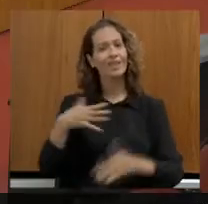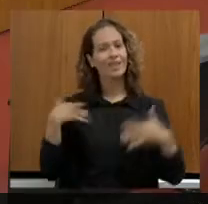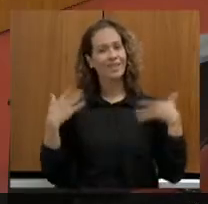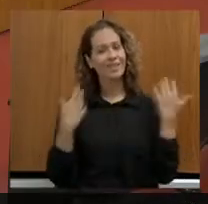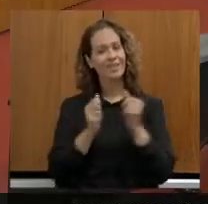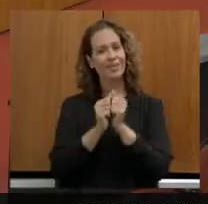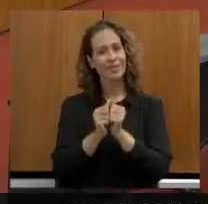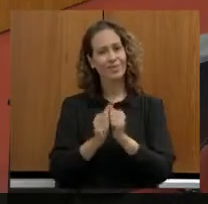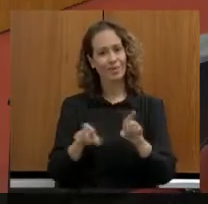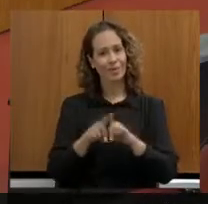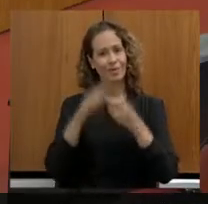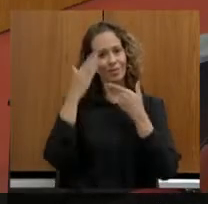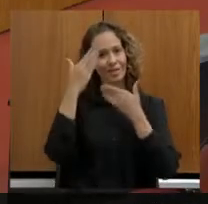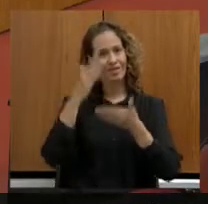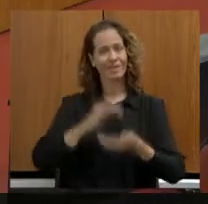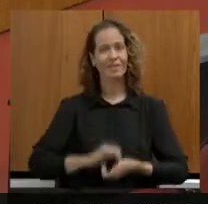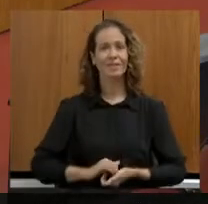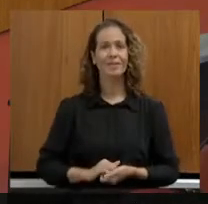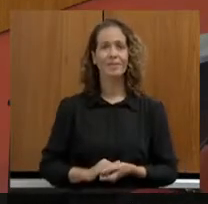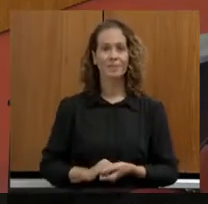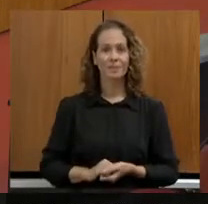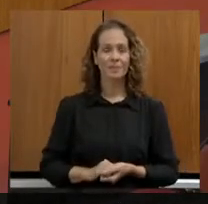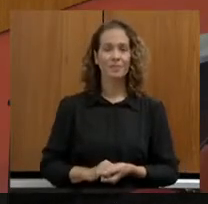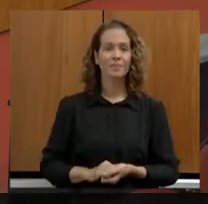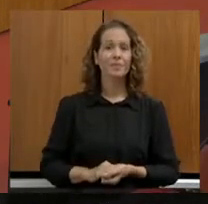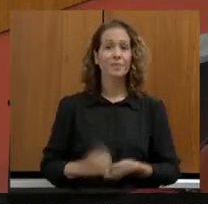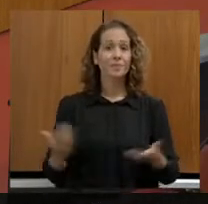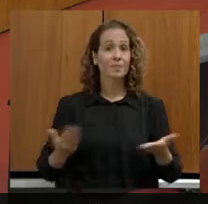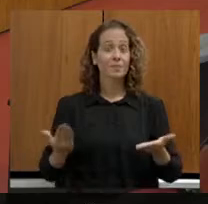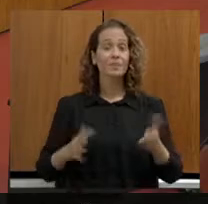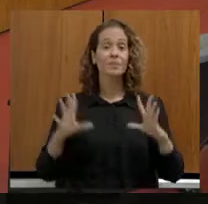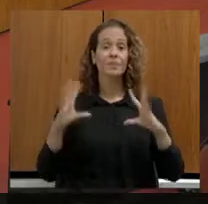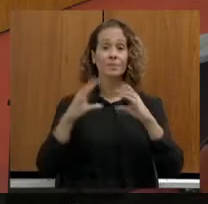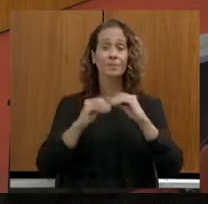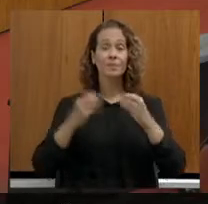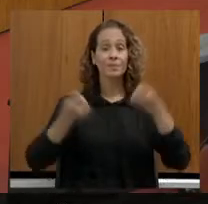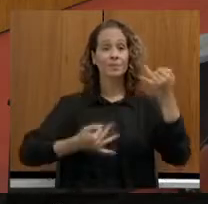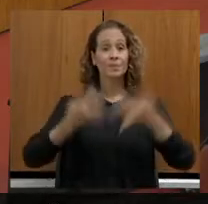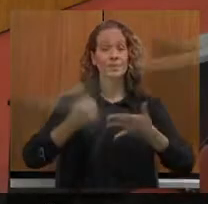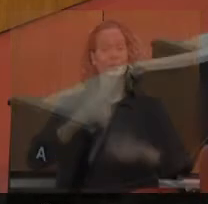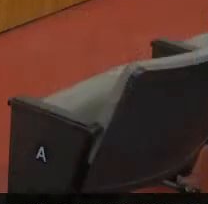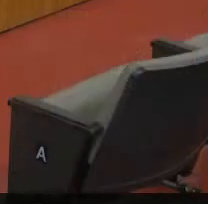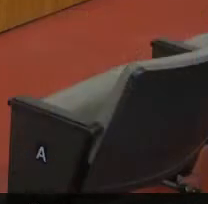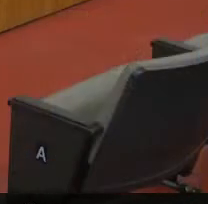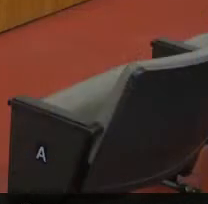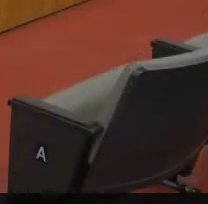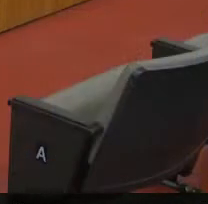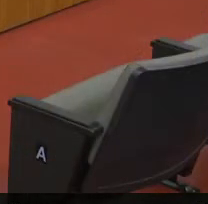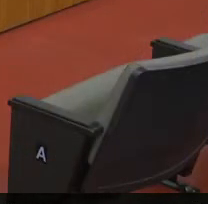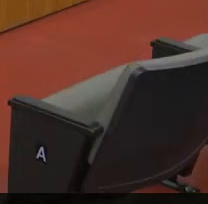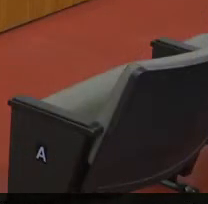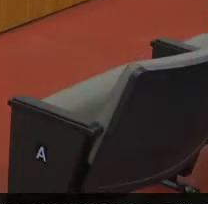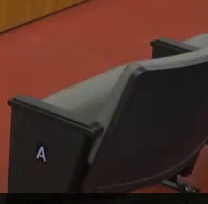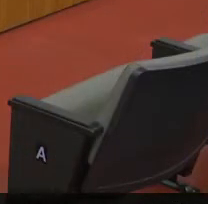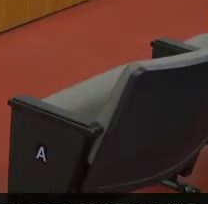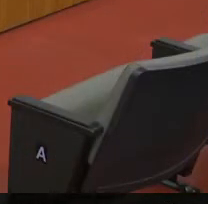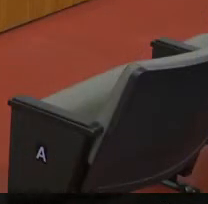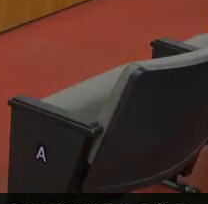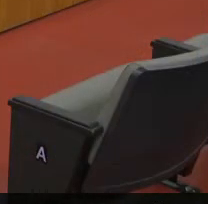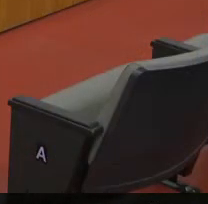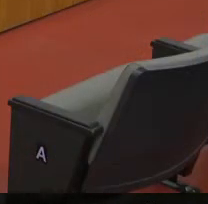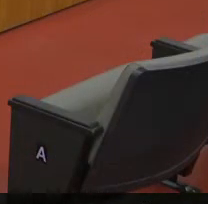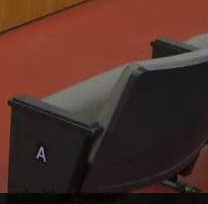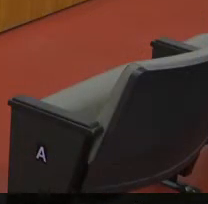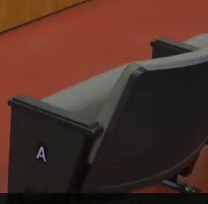muito obrigado e eu vou a palavra para as considerações a deputado A Leninha obrigada a presidenta secretária Eu